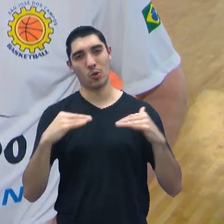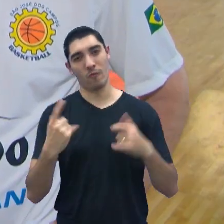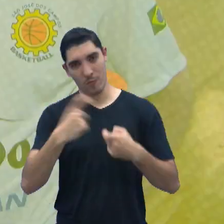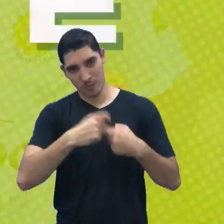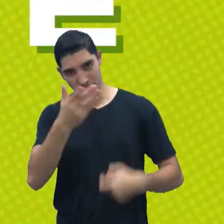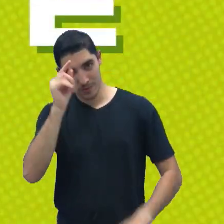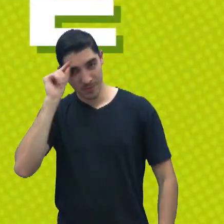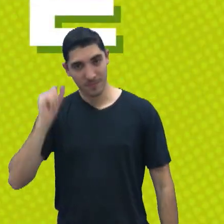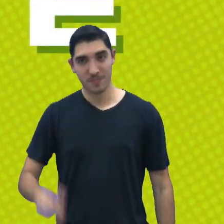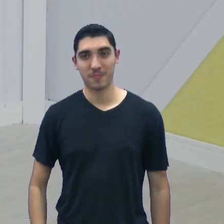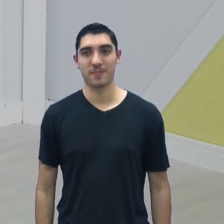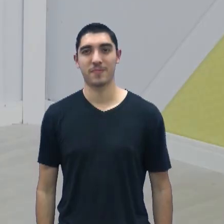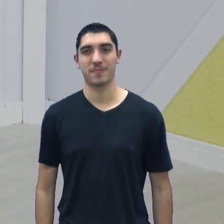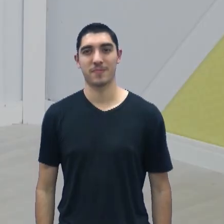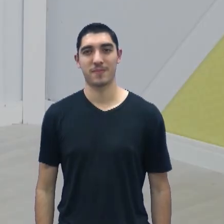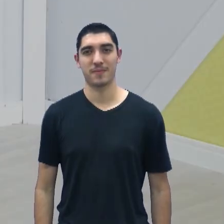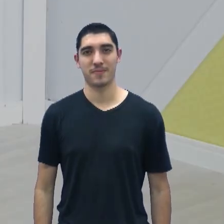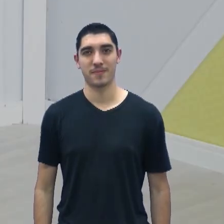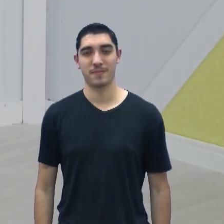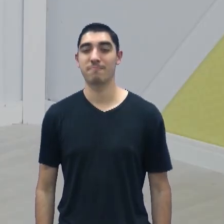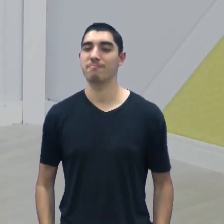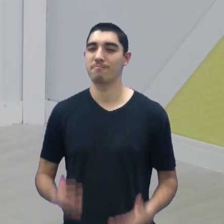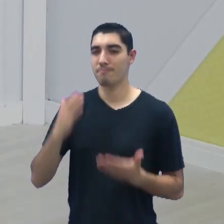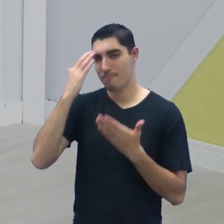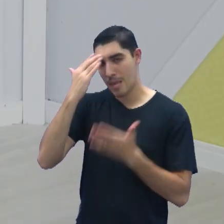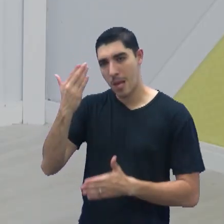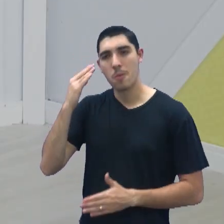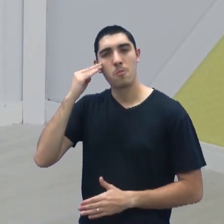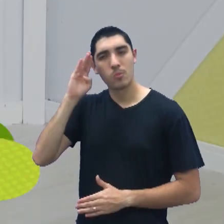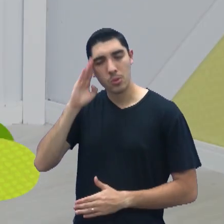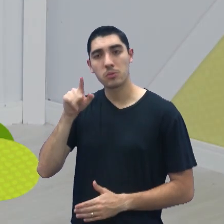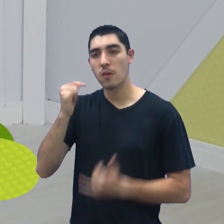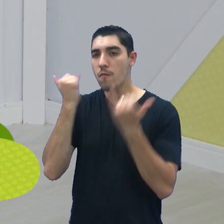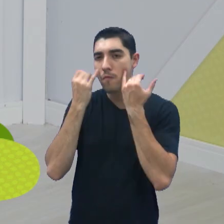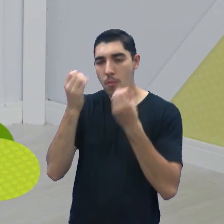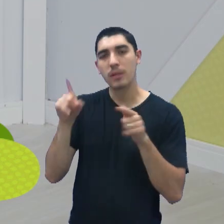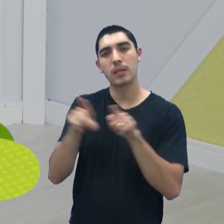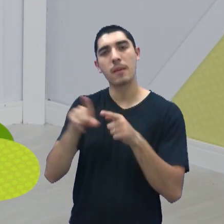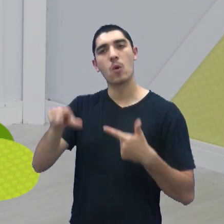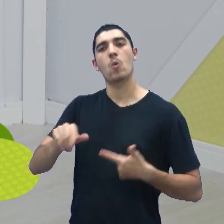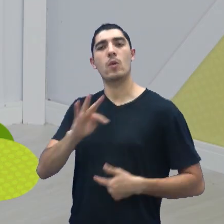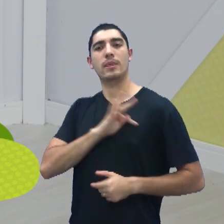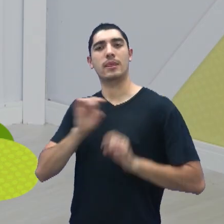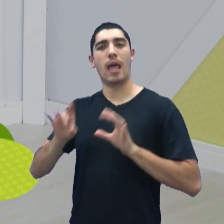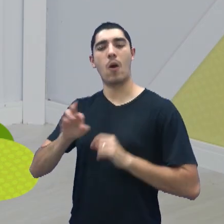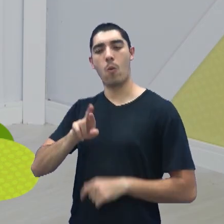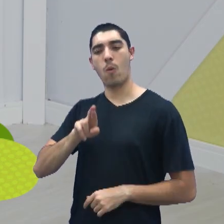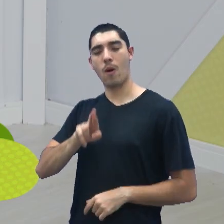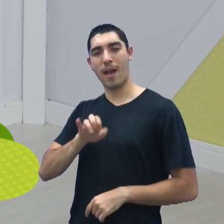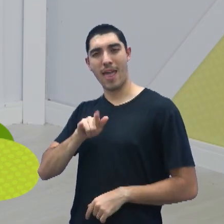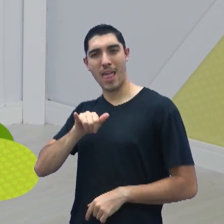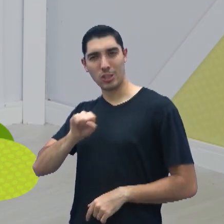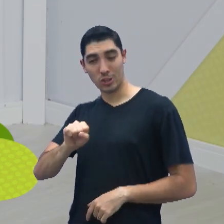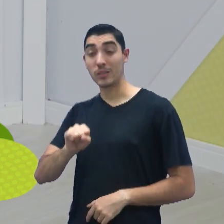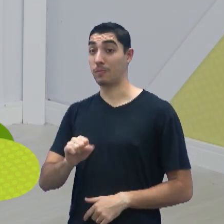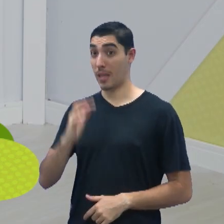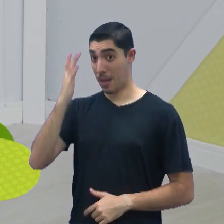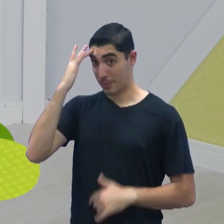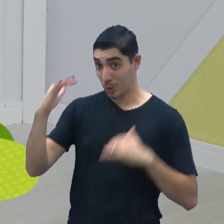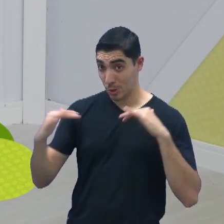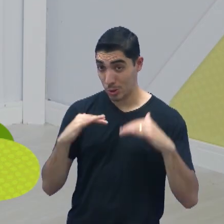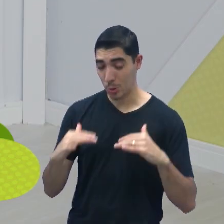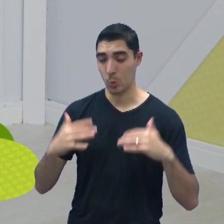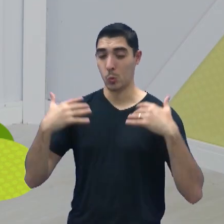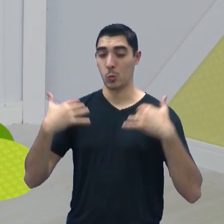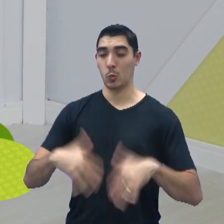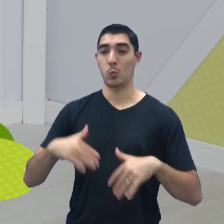Vieira. Valeu, Brunão. Obrigado pelas informações. Obrigado, Regis Marrelli. Paulito já começa com pedreira a fase de realinhamento